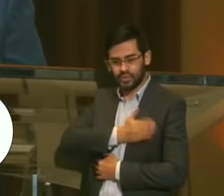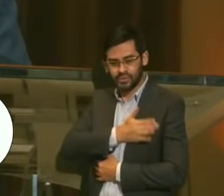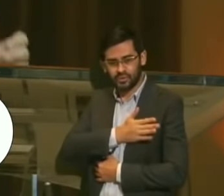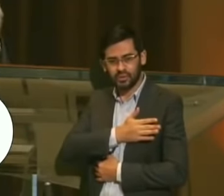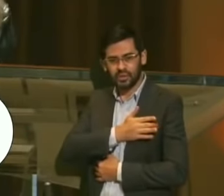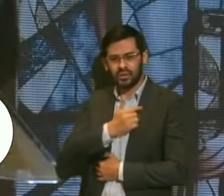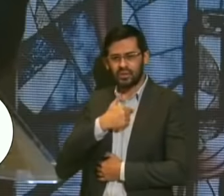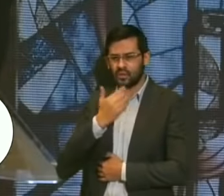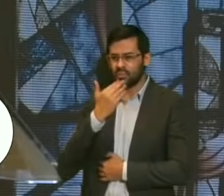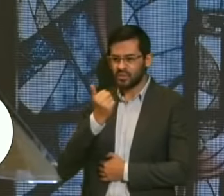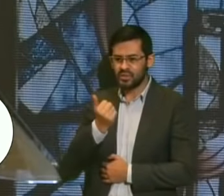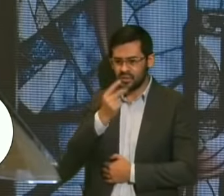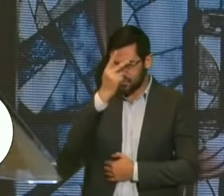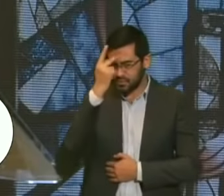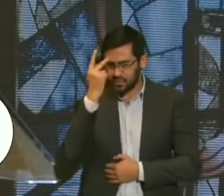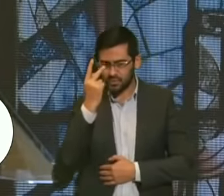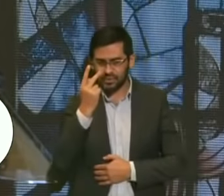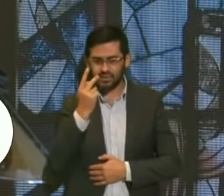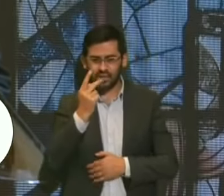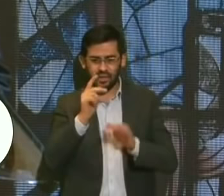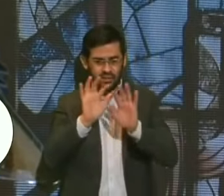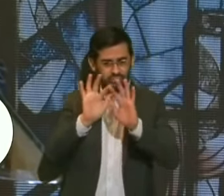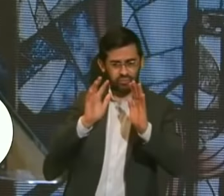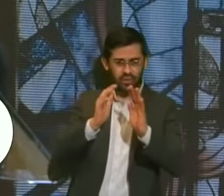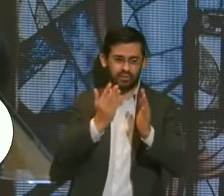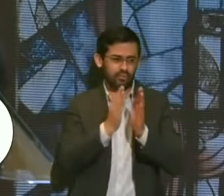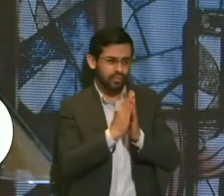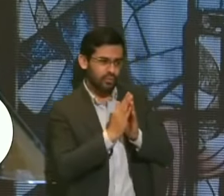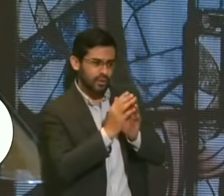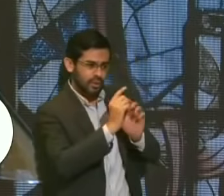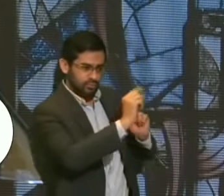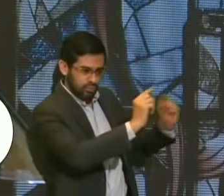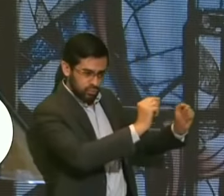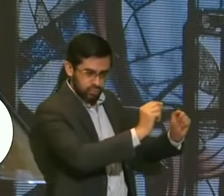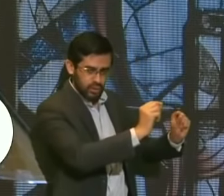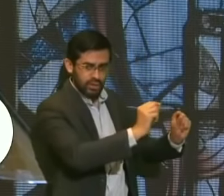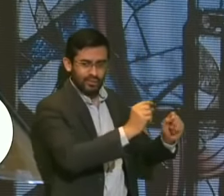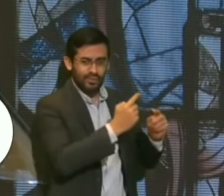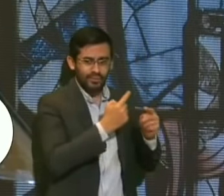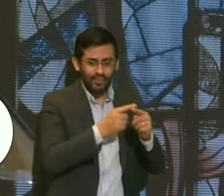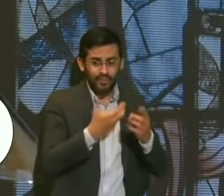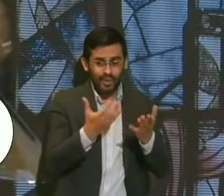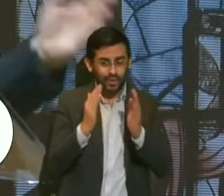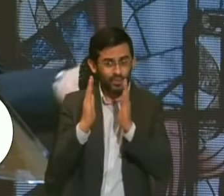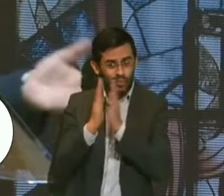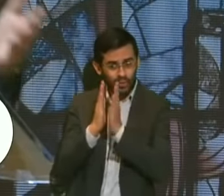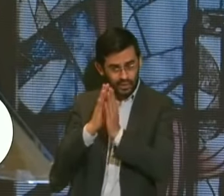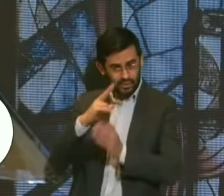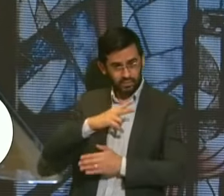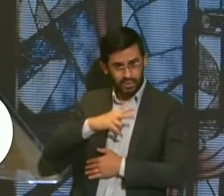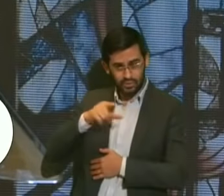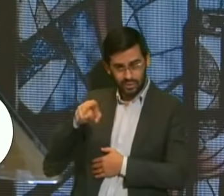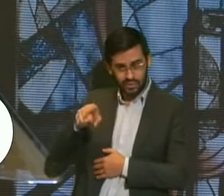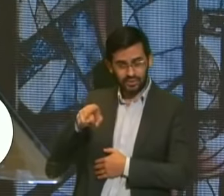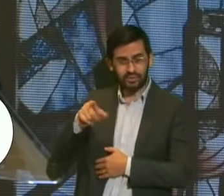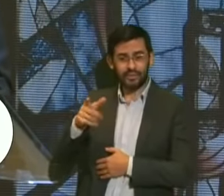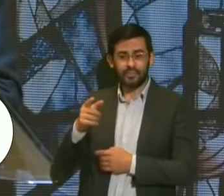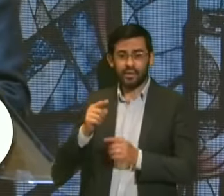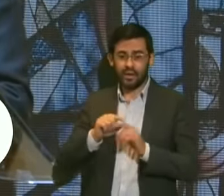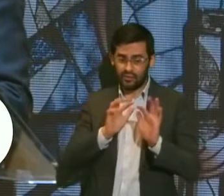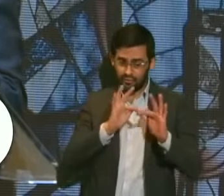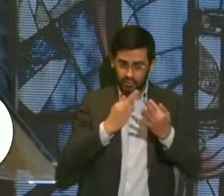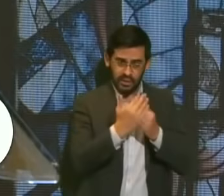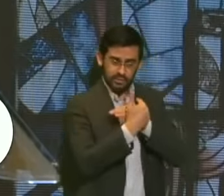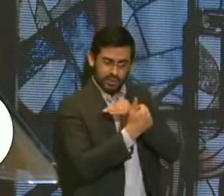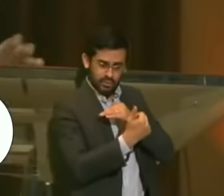eu pedi para todo mundo sair do quarto. E eu disse: olha, eu vou orar pelo senhor agora. A sua família me trouxe aqui,